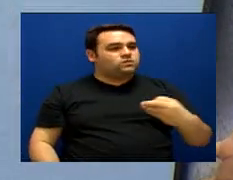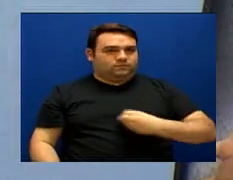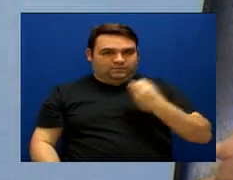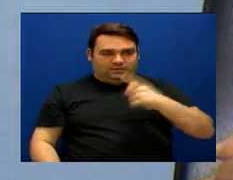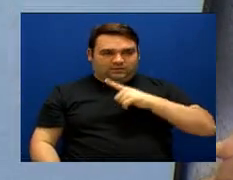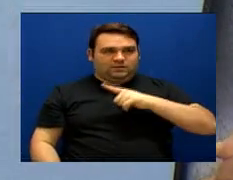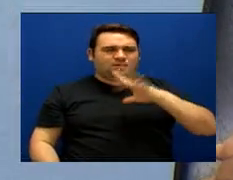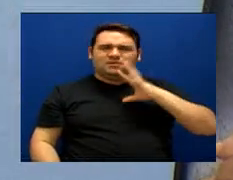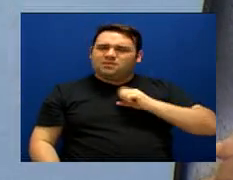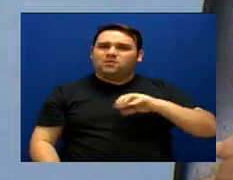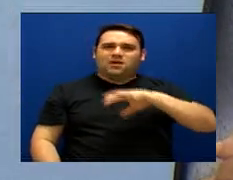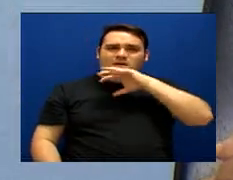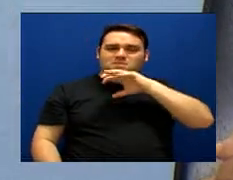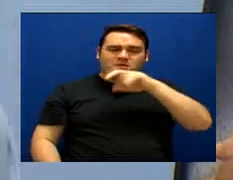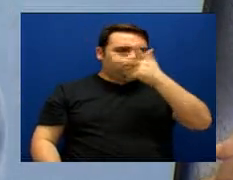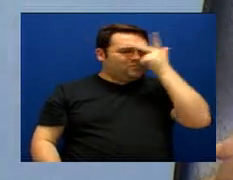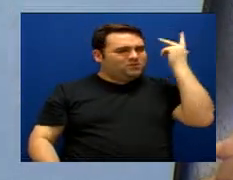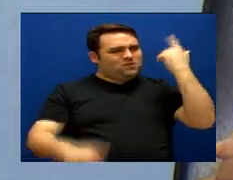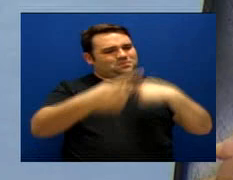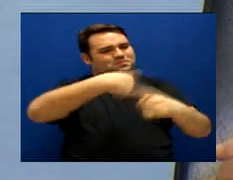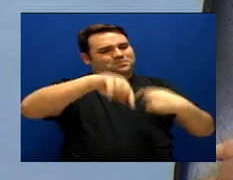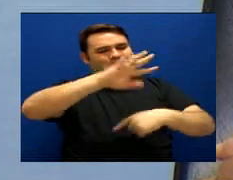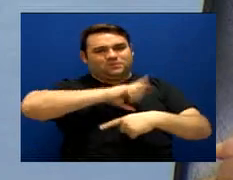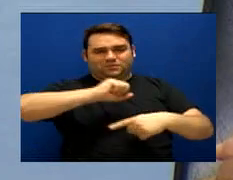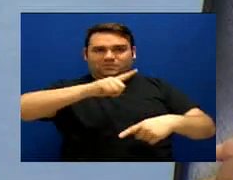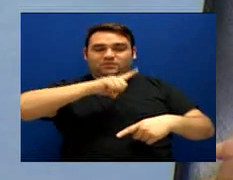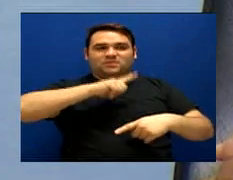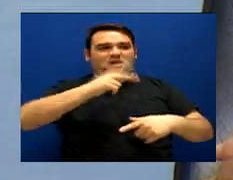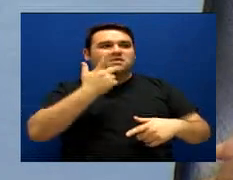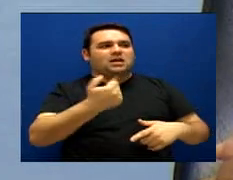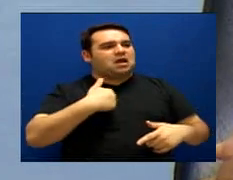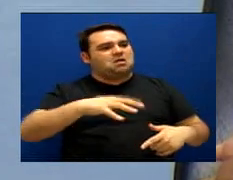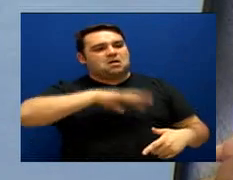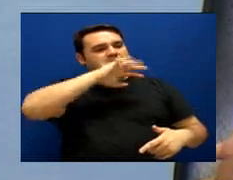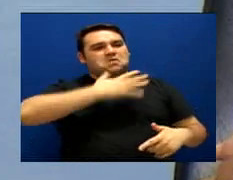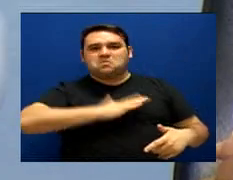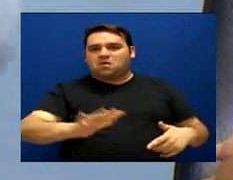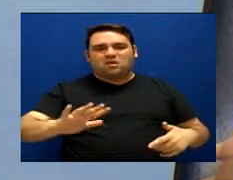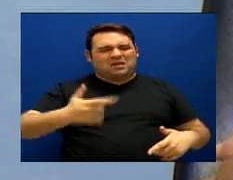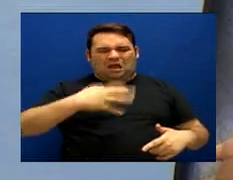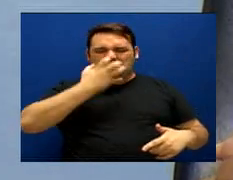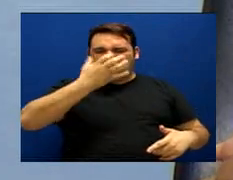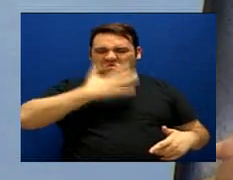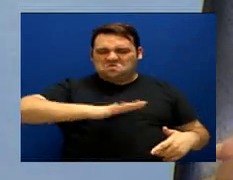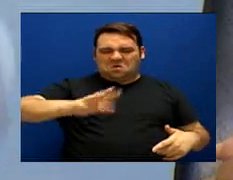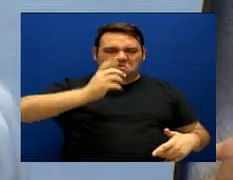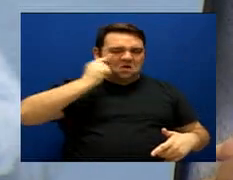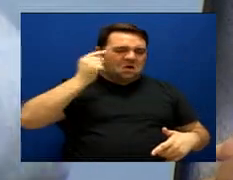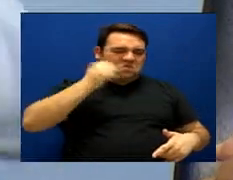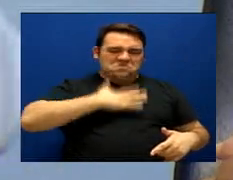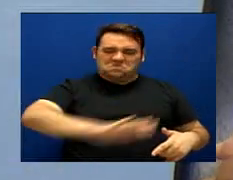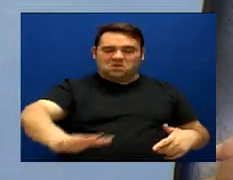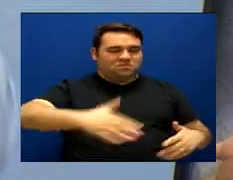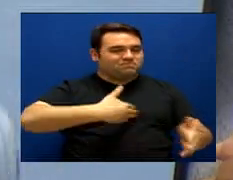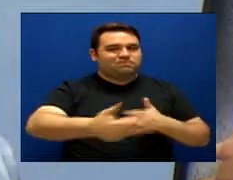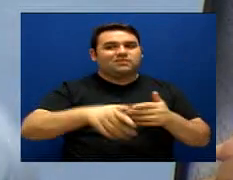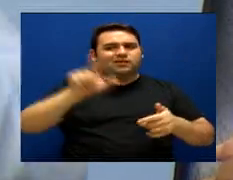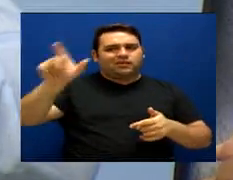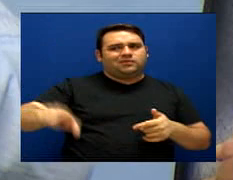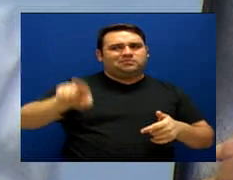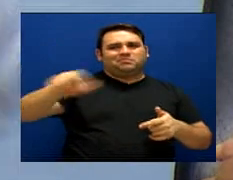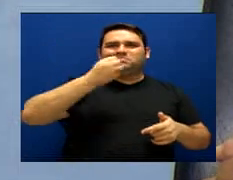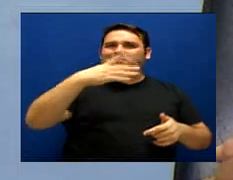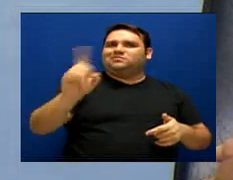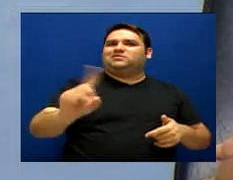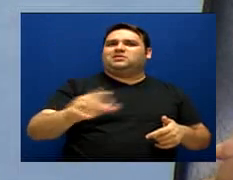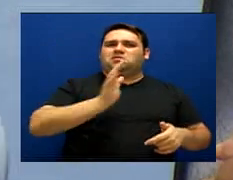pessoa que ama o animal, ama o próximo. Quando uma pessoa fala para mim que não gosta de animal, eu não gosto de cachorro, não gosto de gato, não gosto... Pode saber que essa pessoa, para